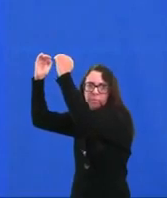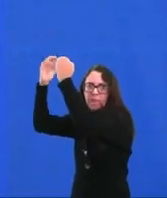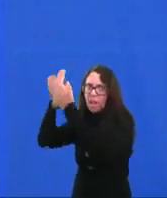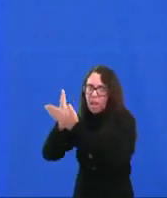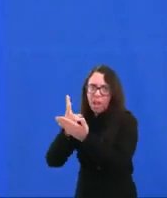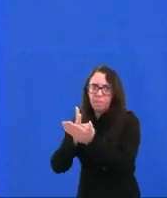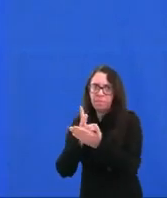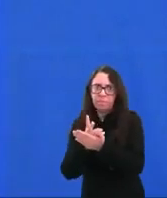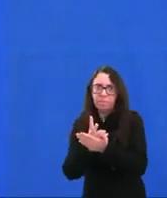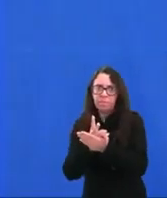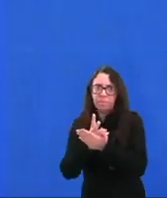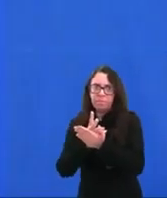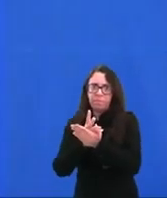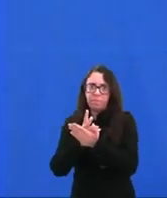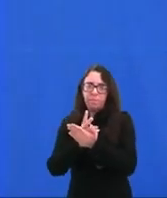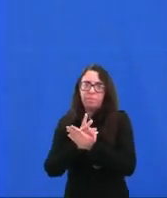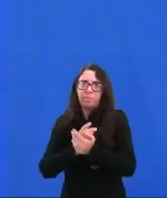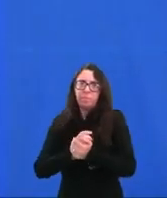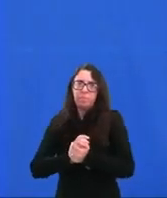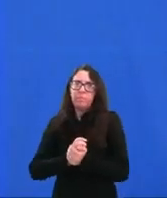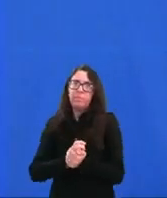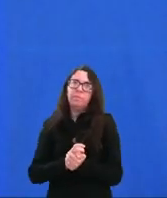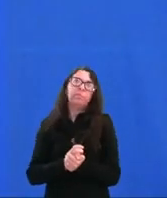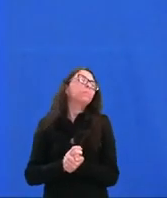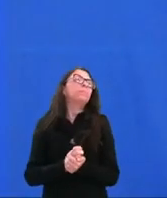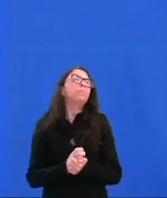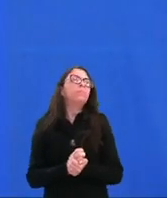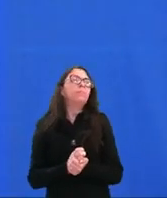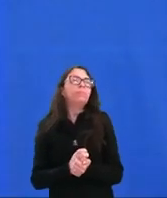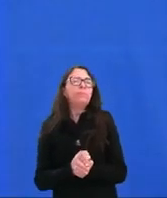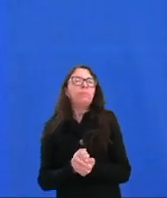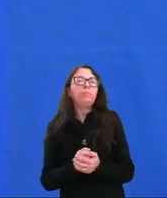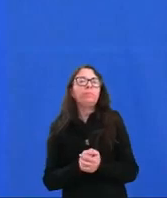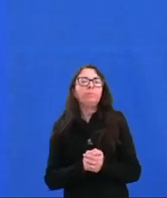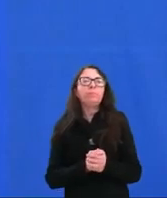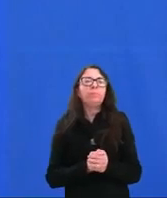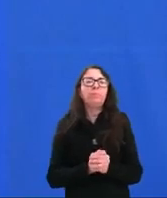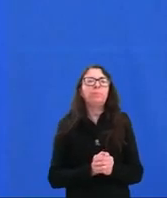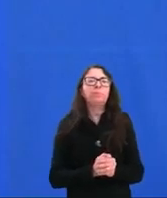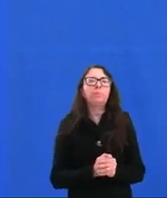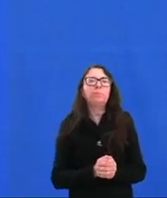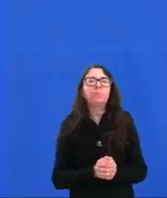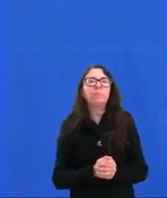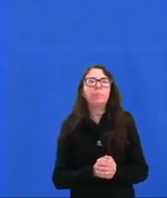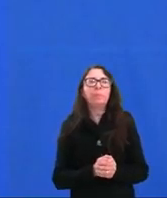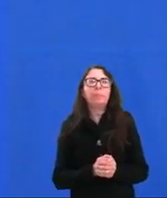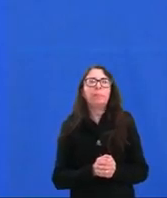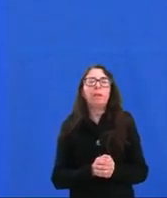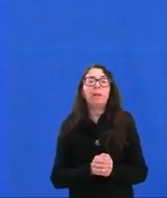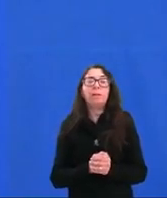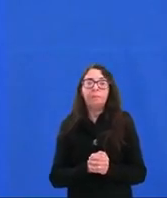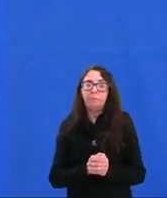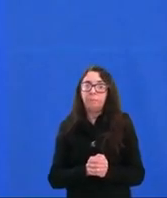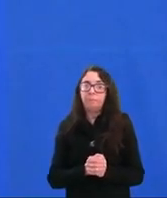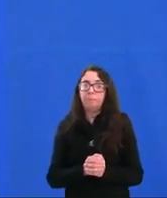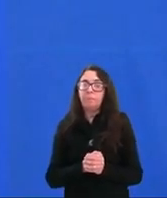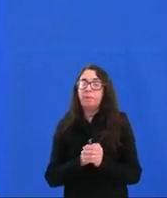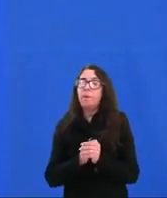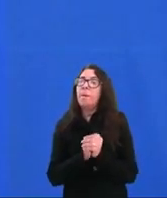4, 15 e 16, que diz assim: mas seguindo a verdade em